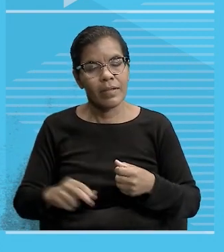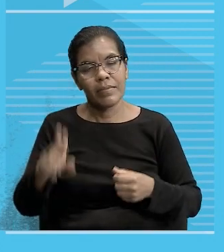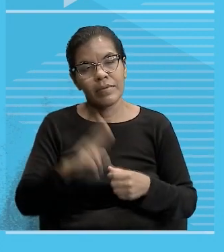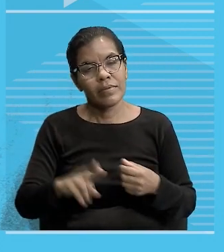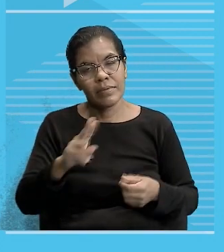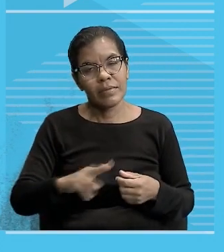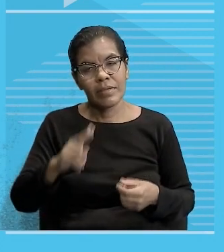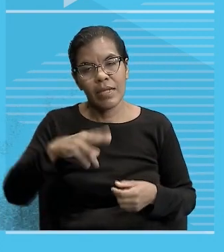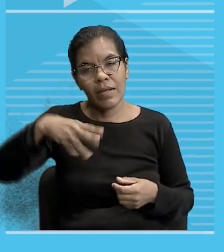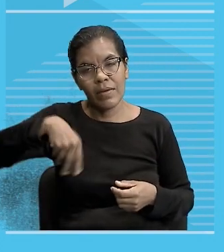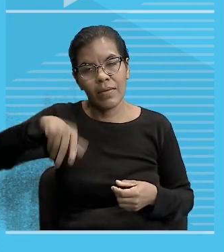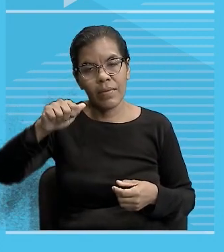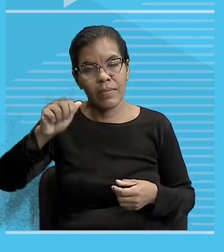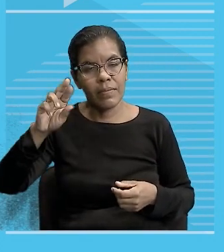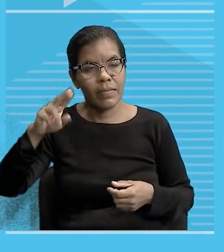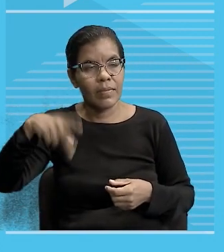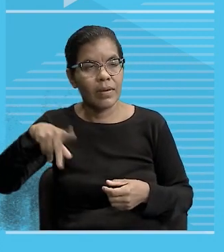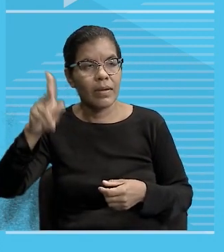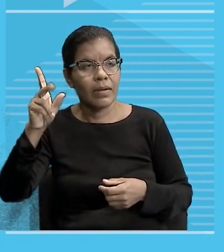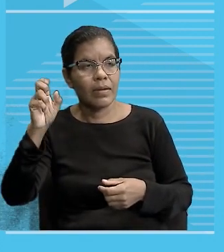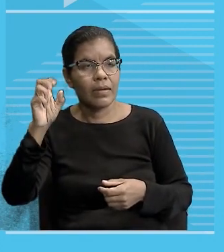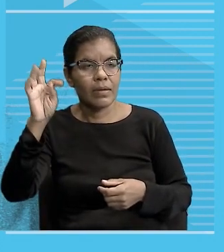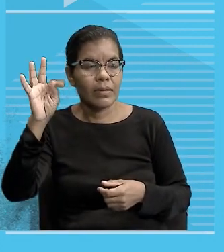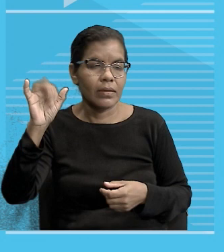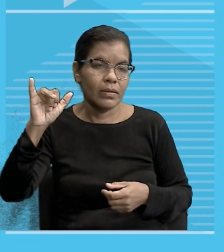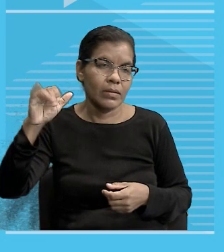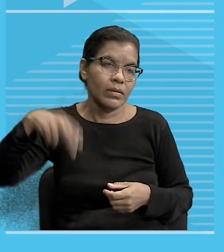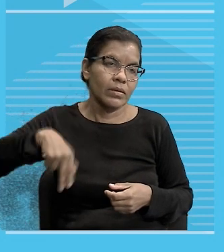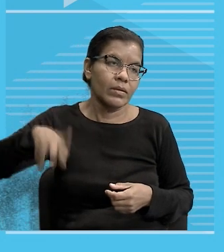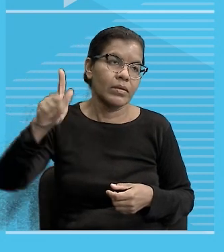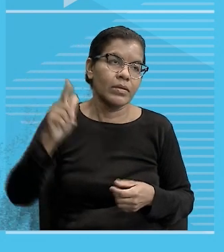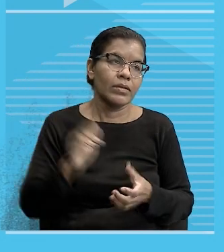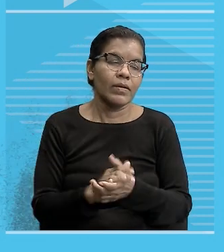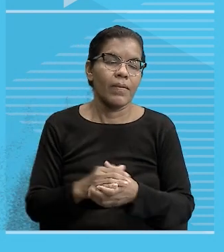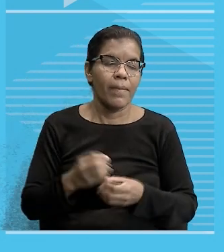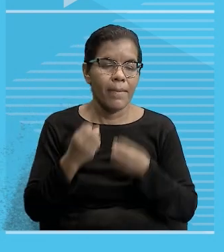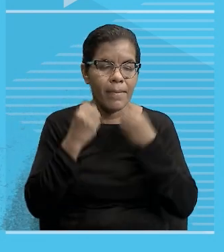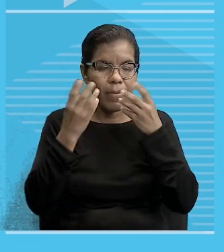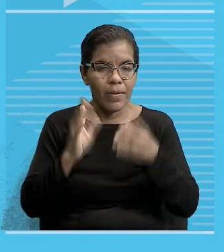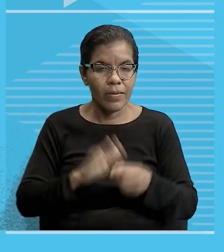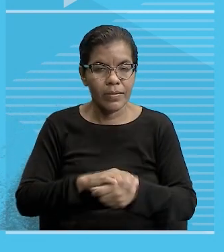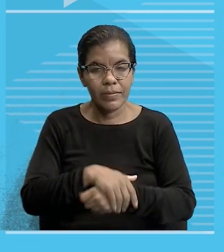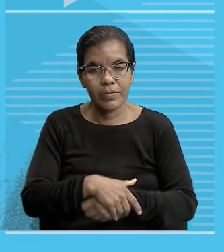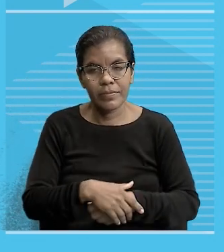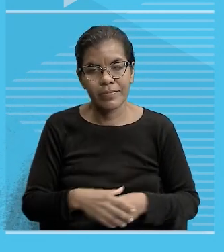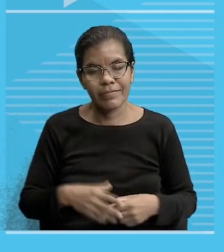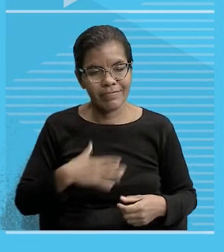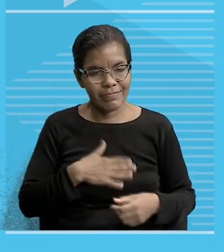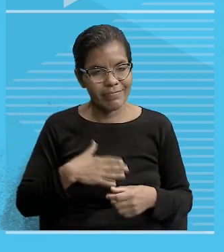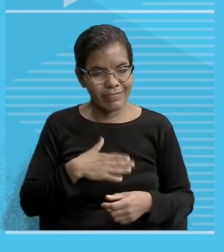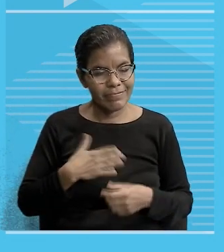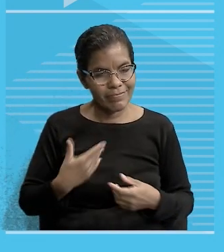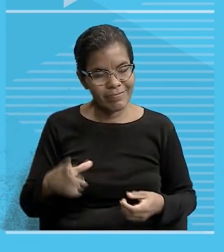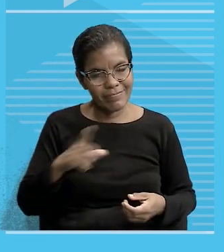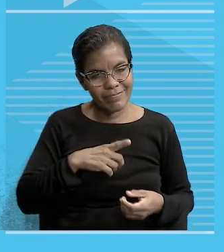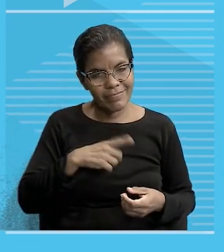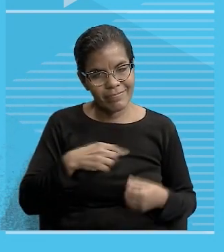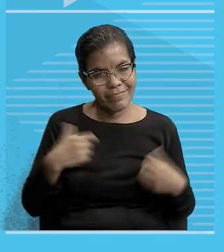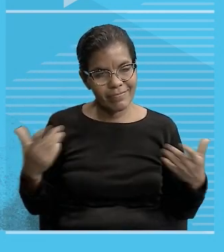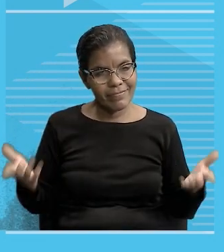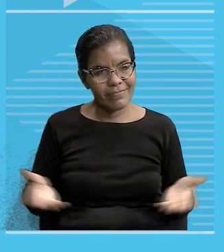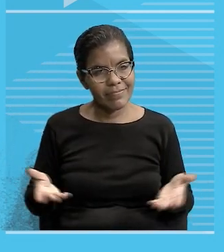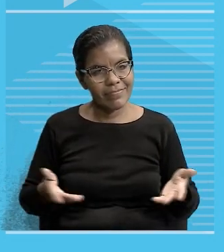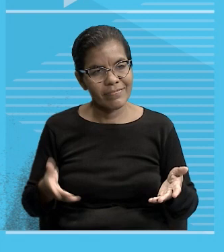marketing é Edilene Rodrigues Boa noite satisfação em tê-la aqui conosco